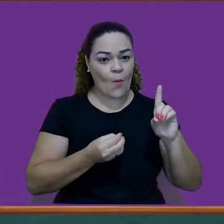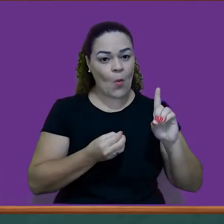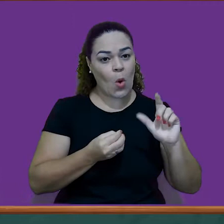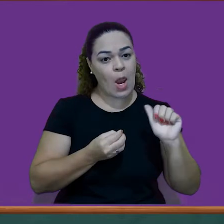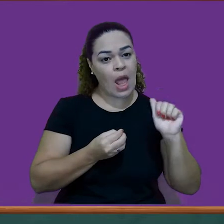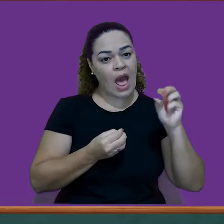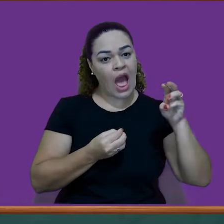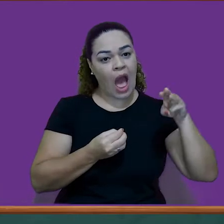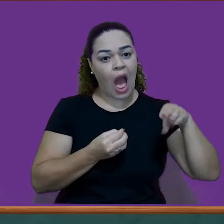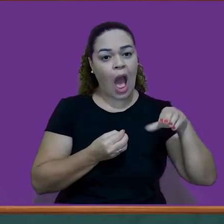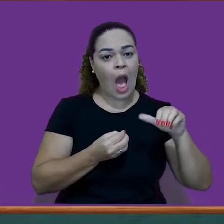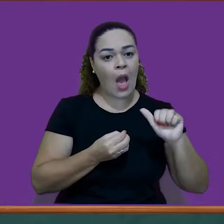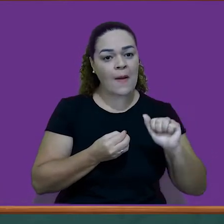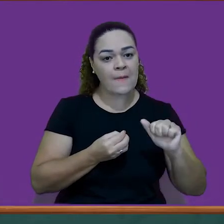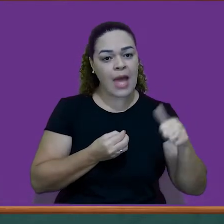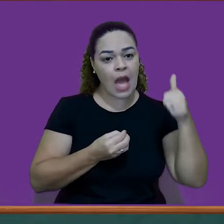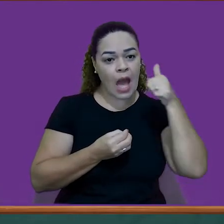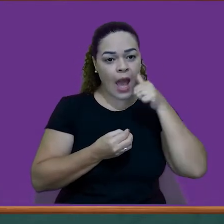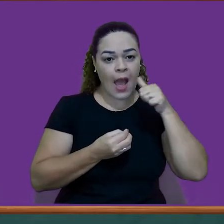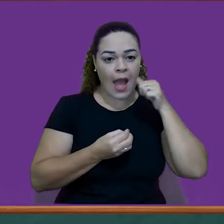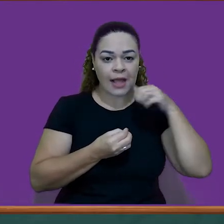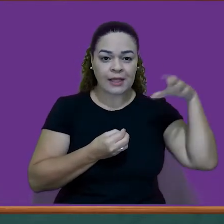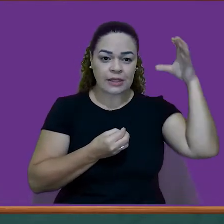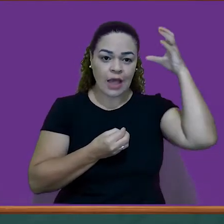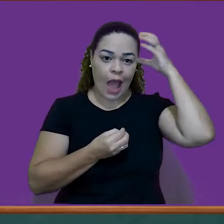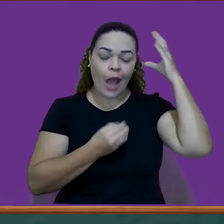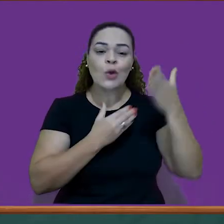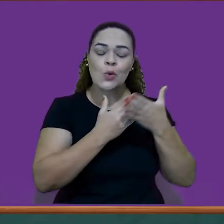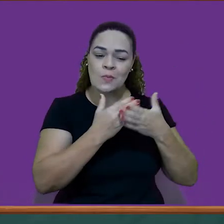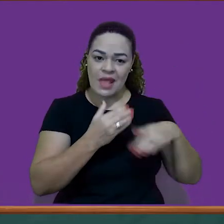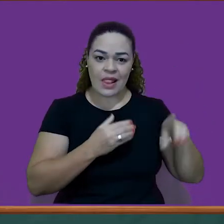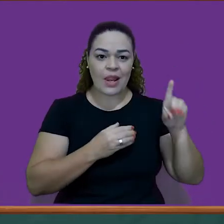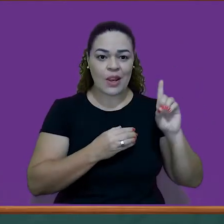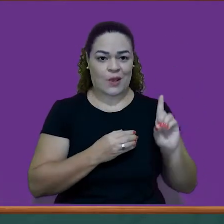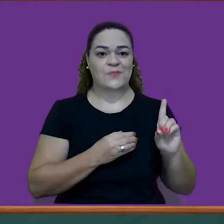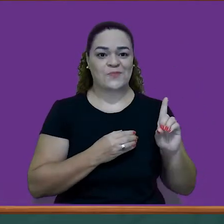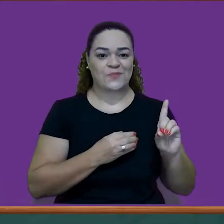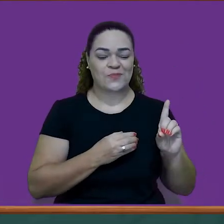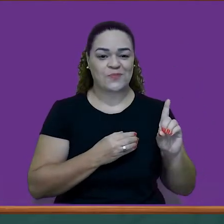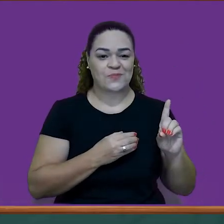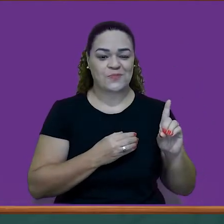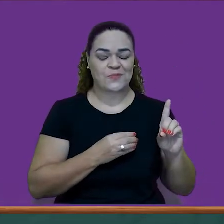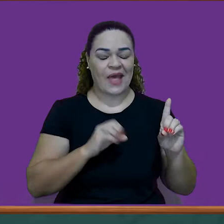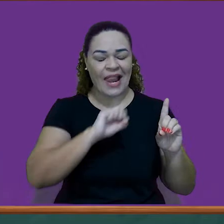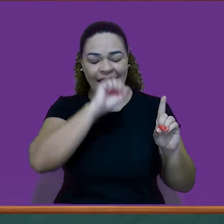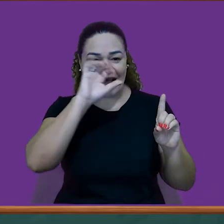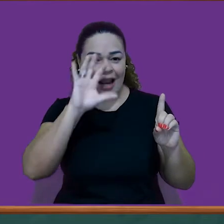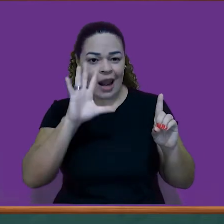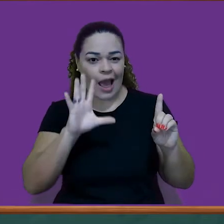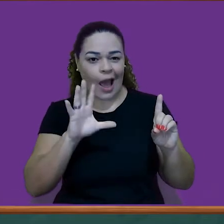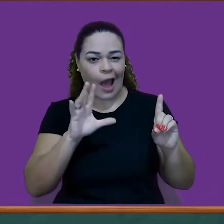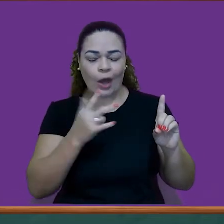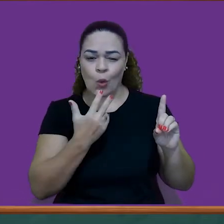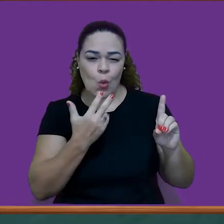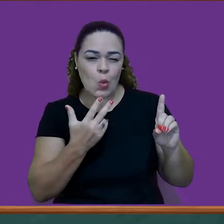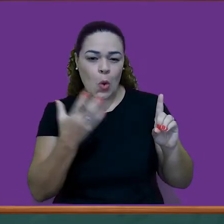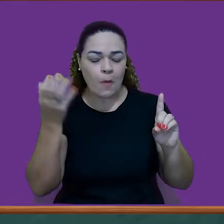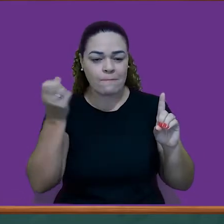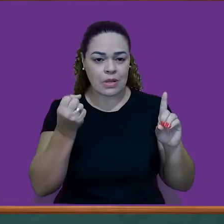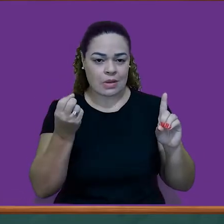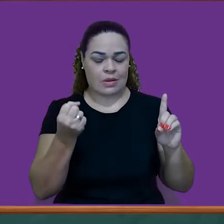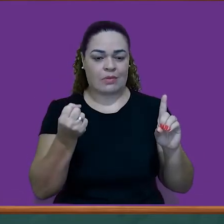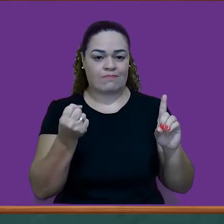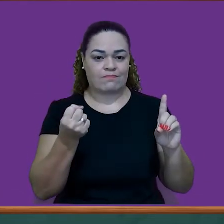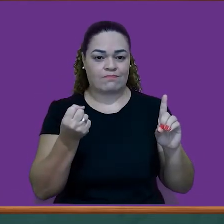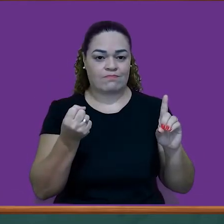Então, ela vai começar na coluna D também. Então, a dama branca ficaria aqui no meio, na coluna